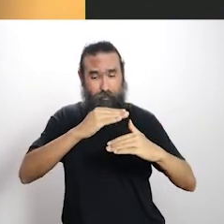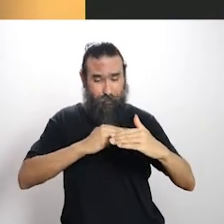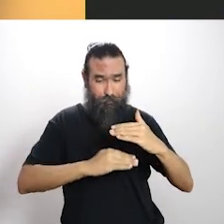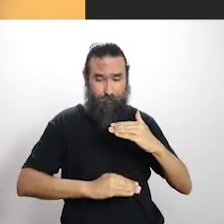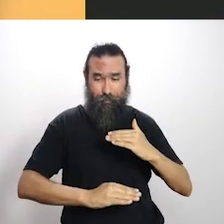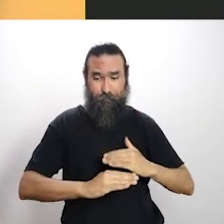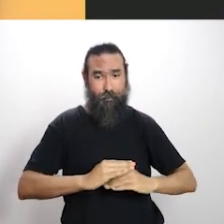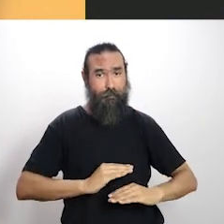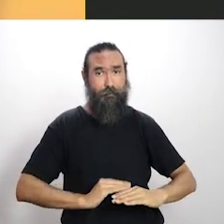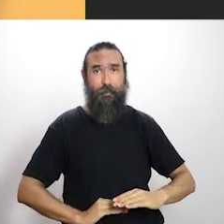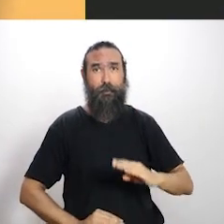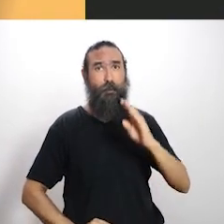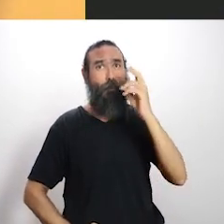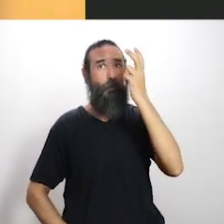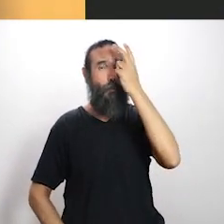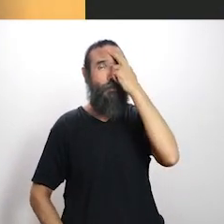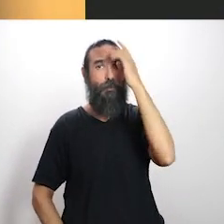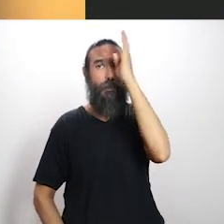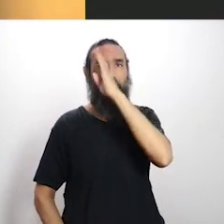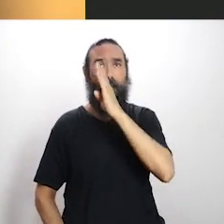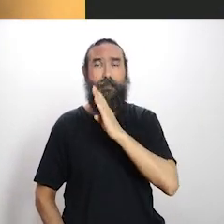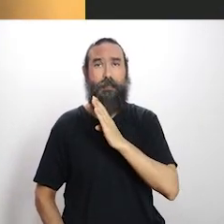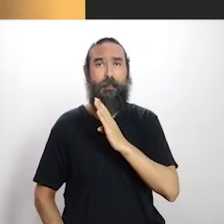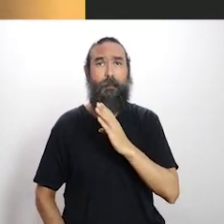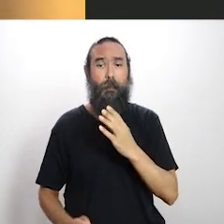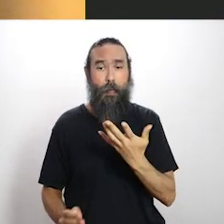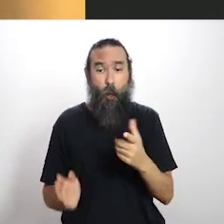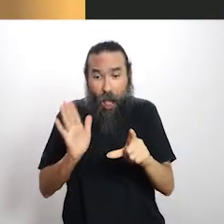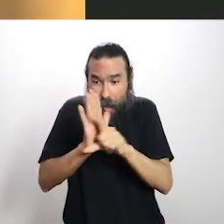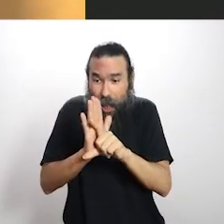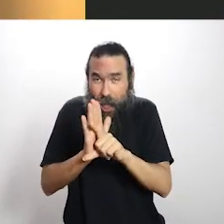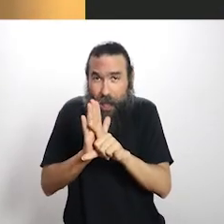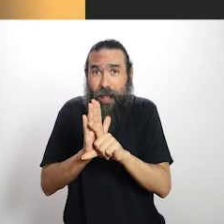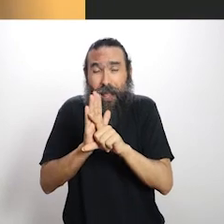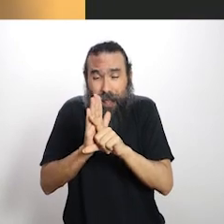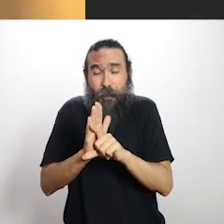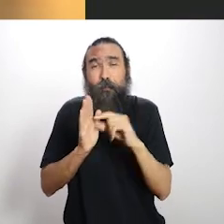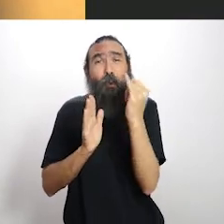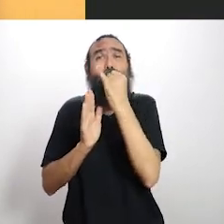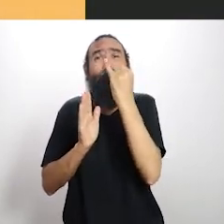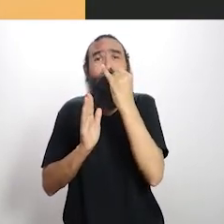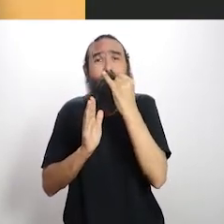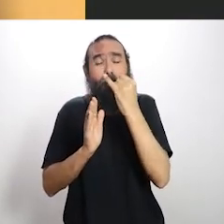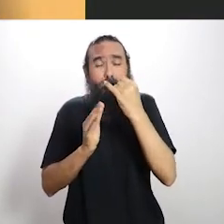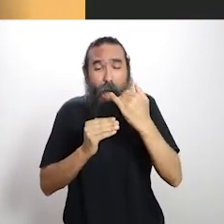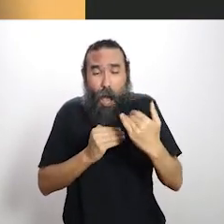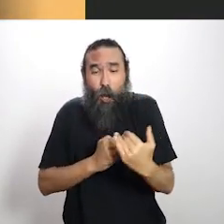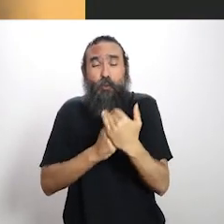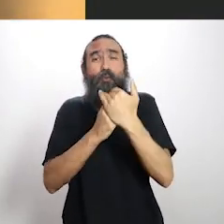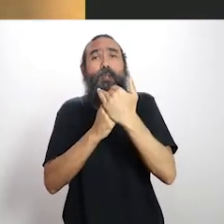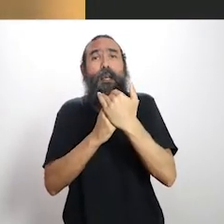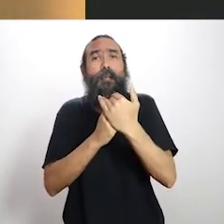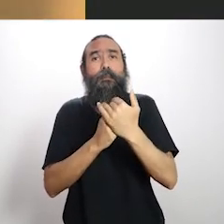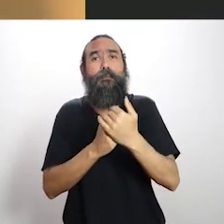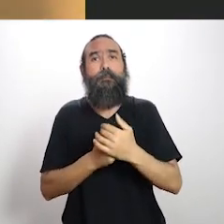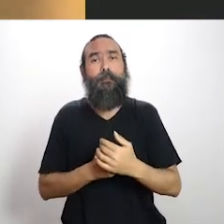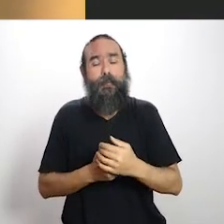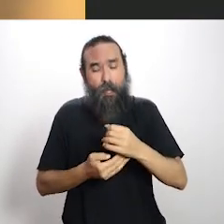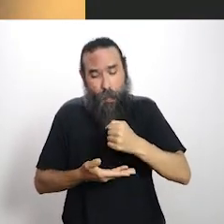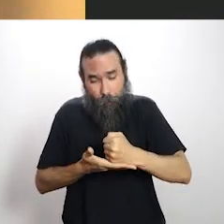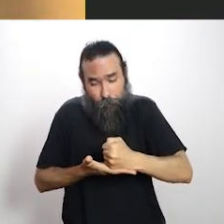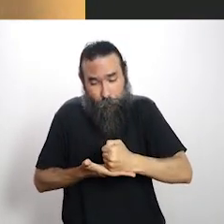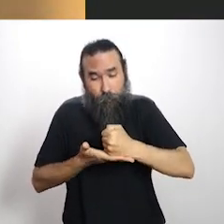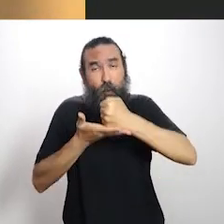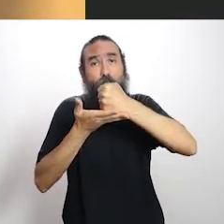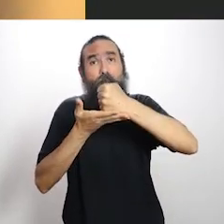contendo esse processo avassalador e criando essa possibilidade de uma retomada